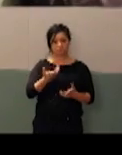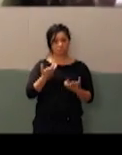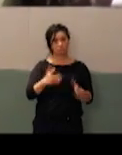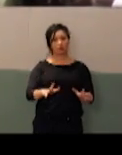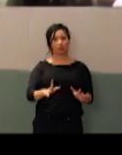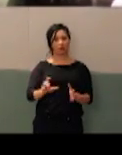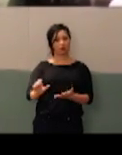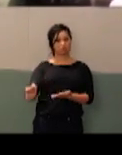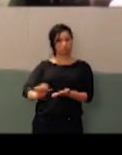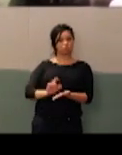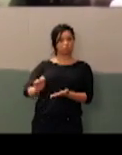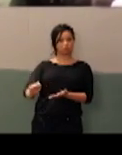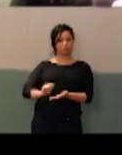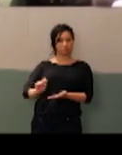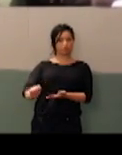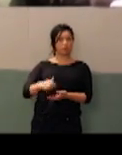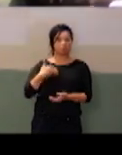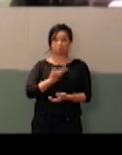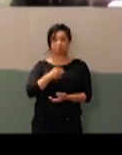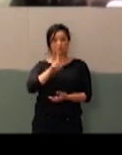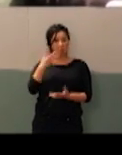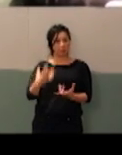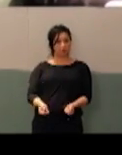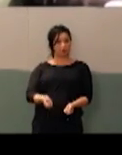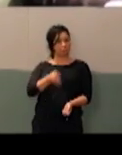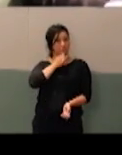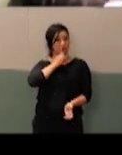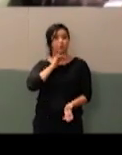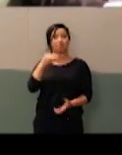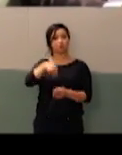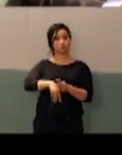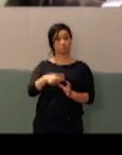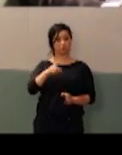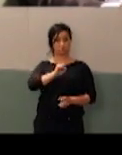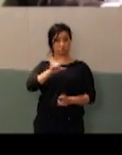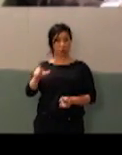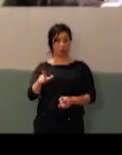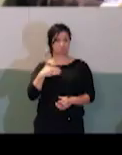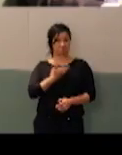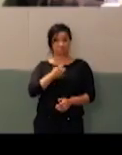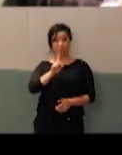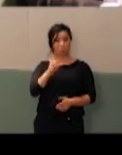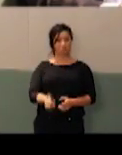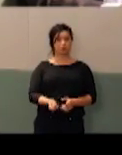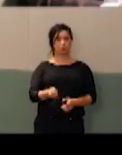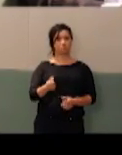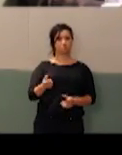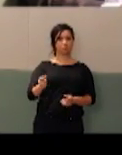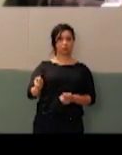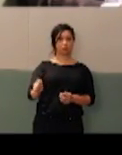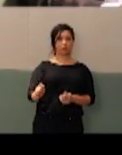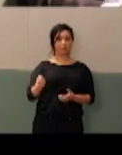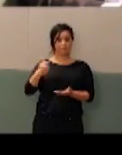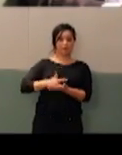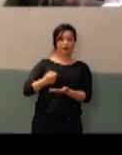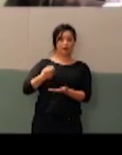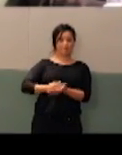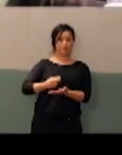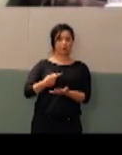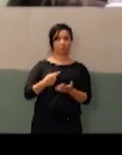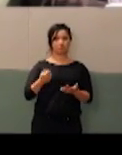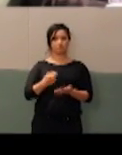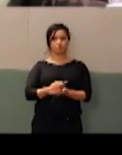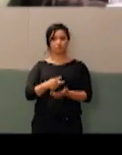diferenciarmos. Não aceitamos, por exemplo, no PSOL, contribuição de pessoas jurídicas na